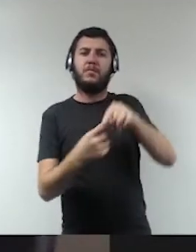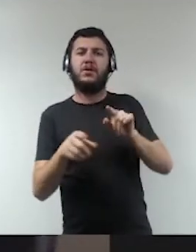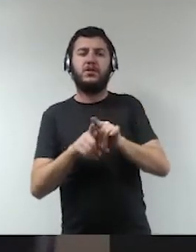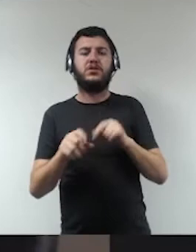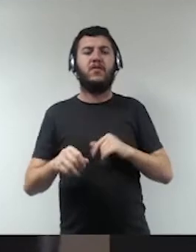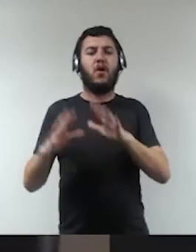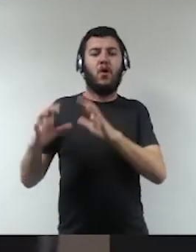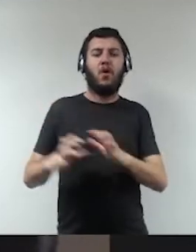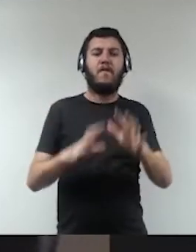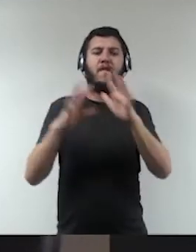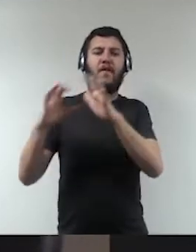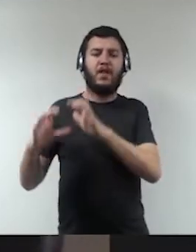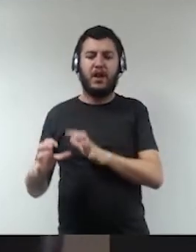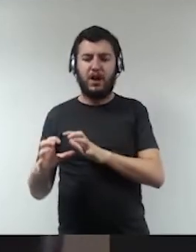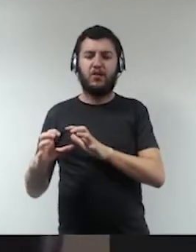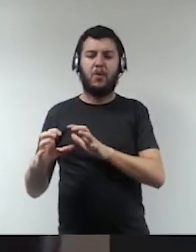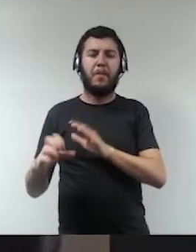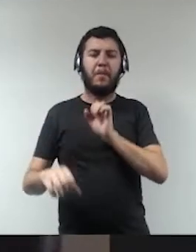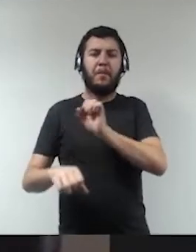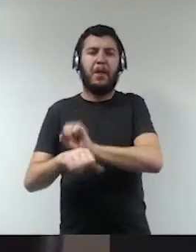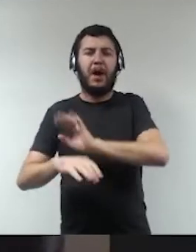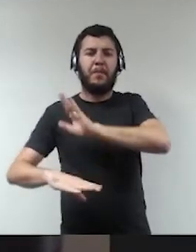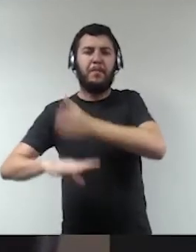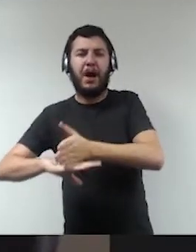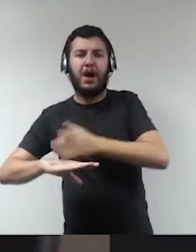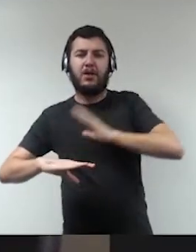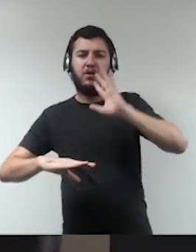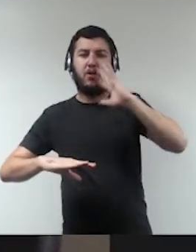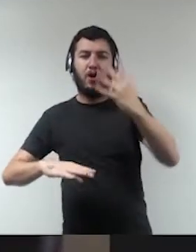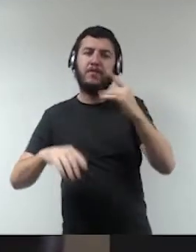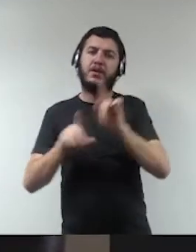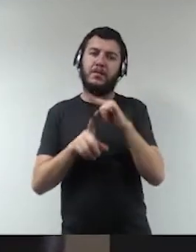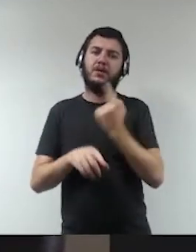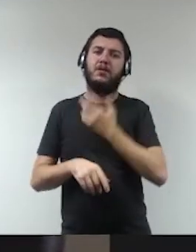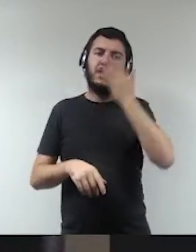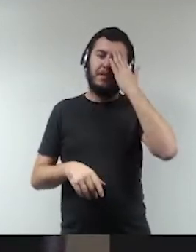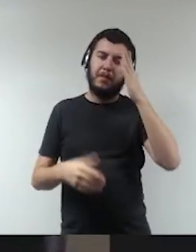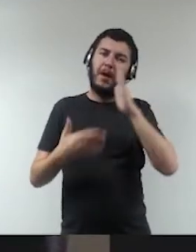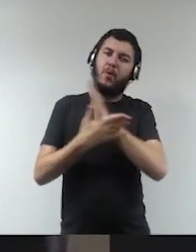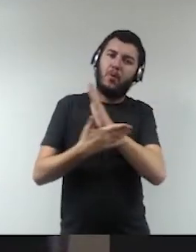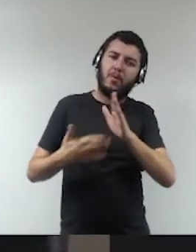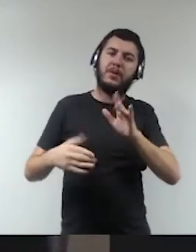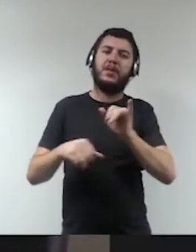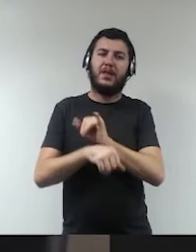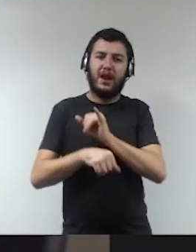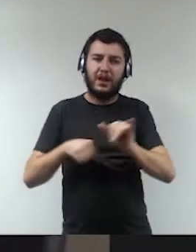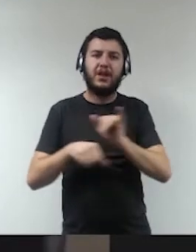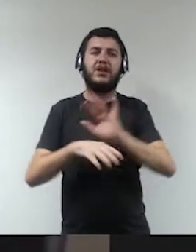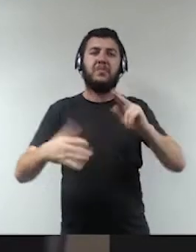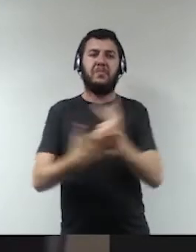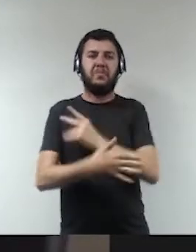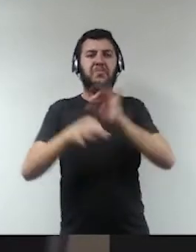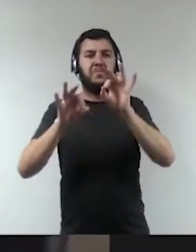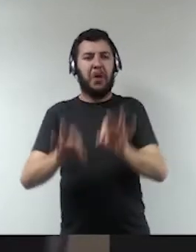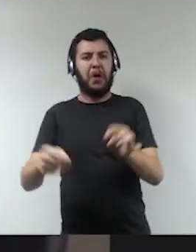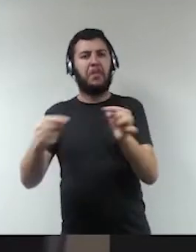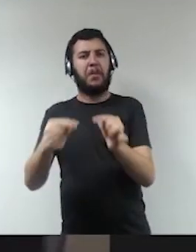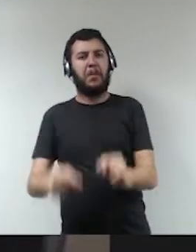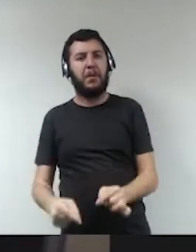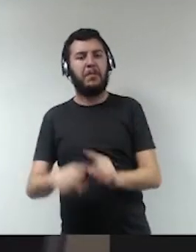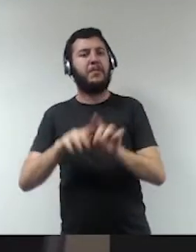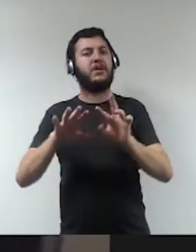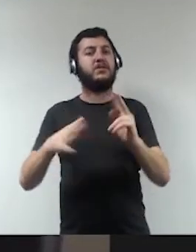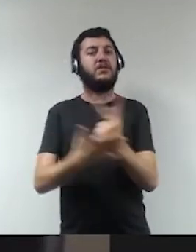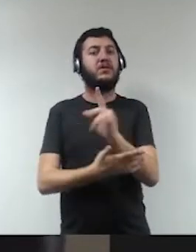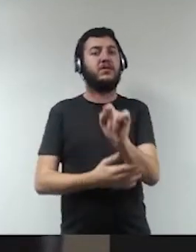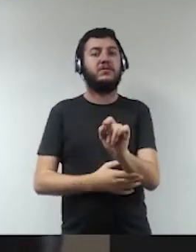sendo cada vez mais incentivados e prestigiados. Em decorrência disso tudo, não raro